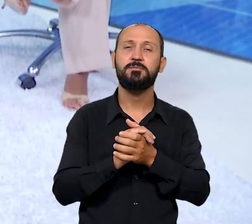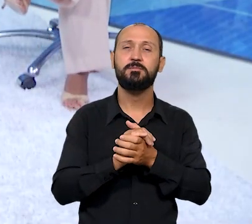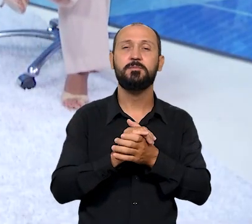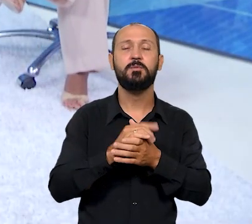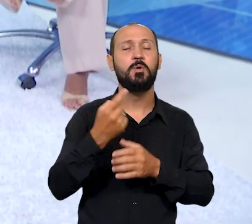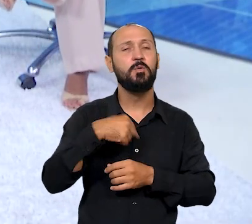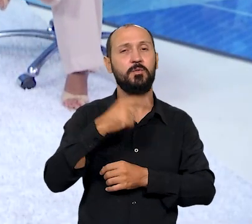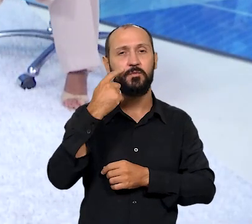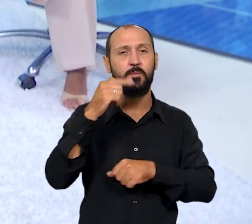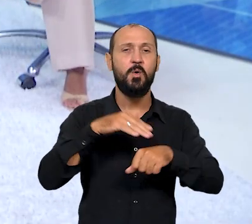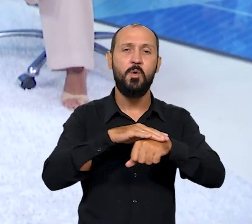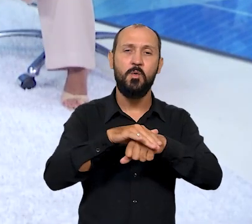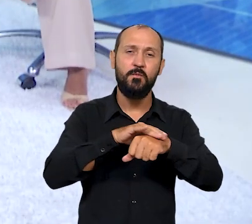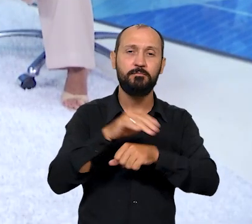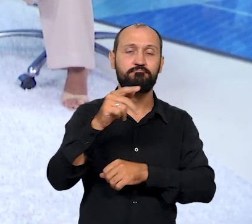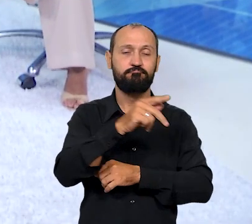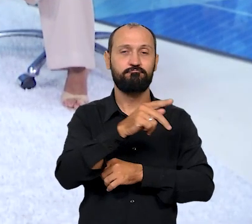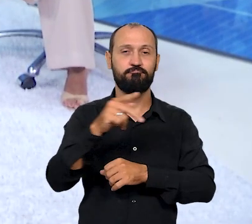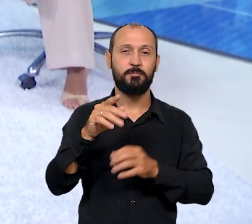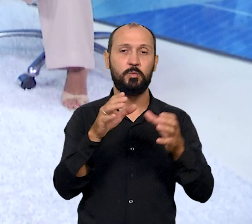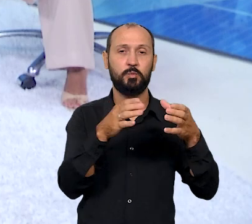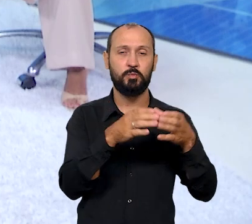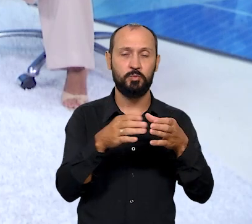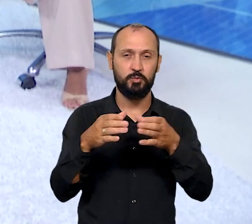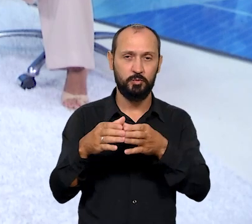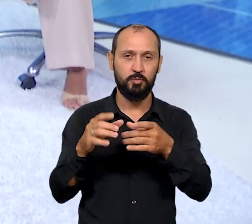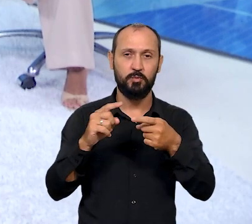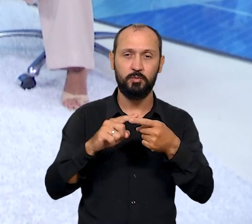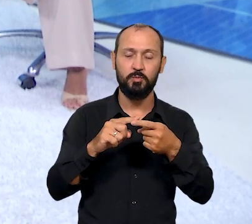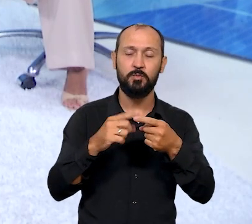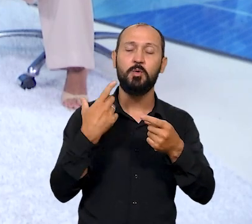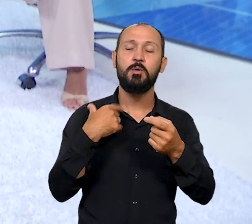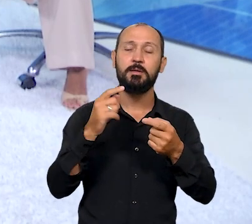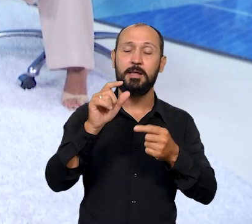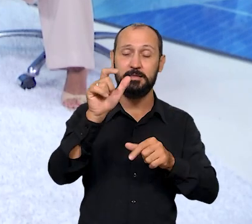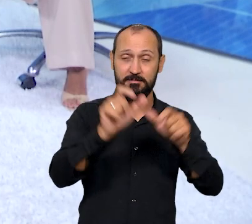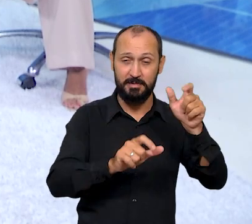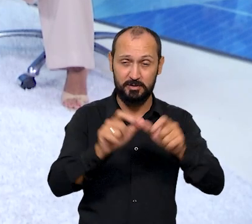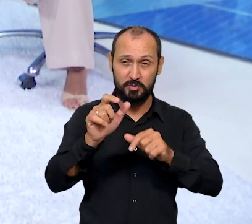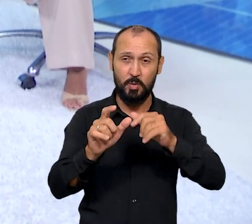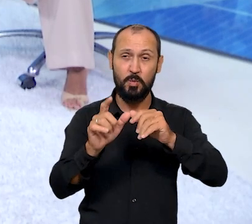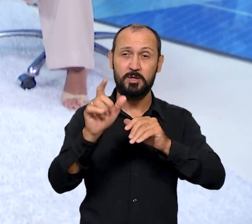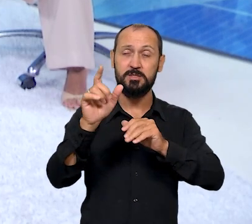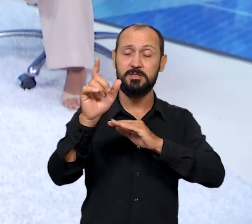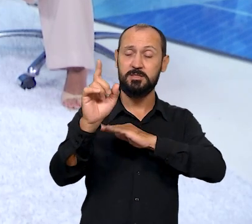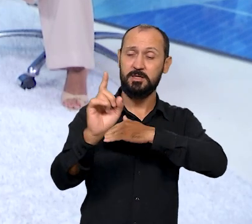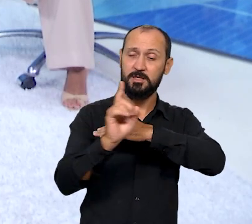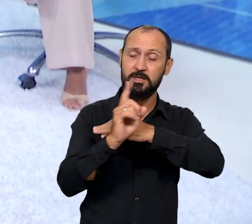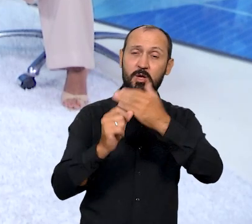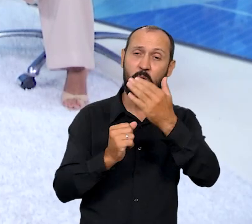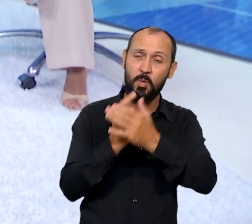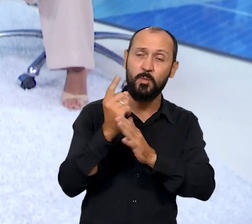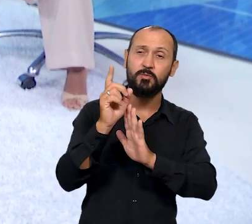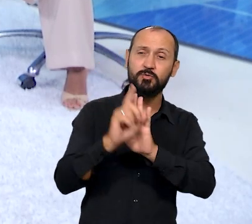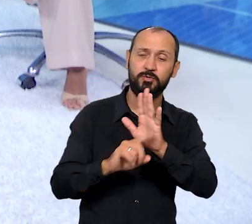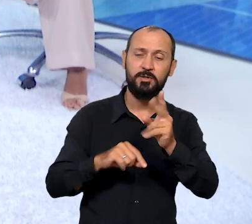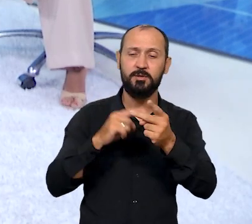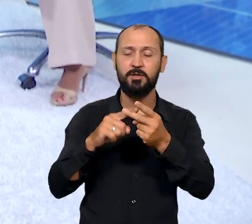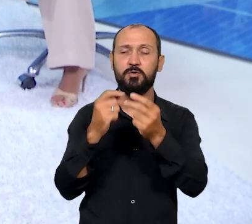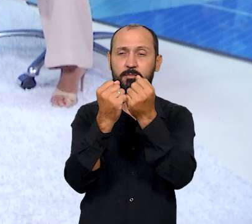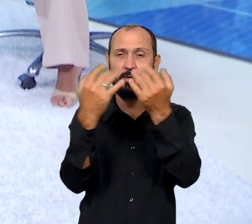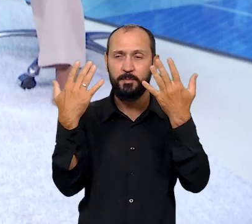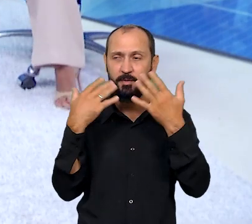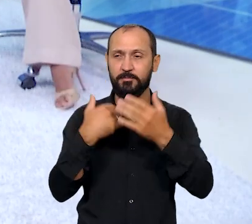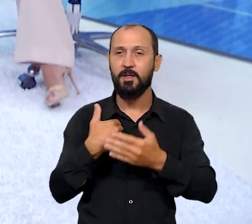de hoje, nós vamos conversar com os presidentes das comissões de Defesa dos Direitos do Consumidor e Meio